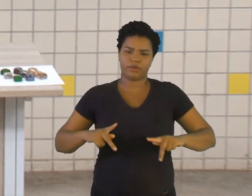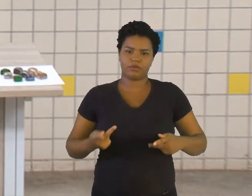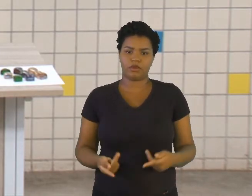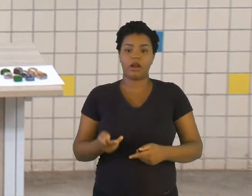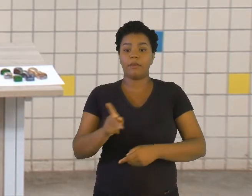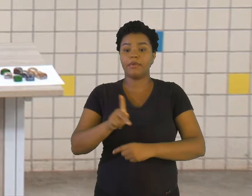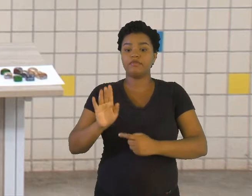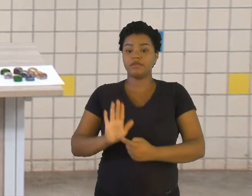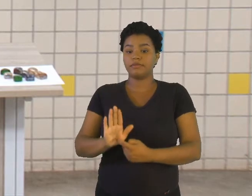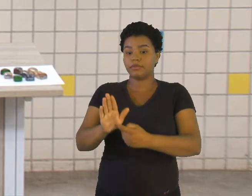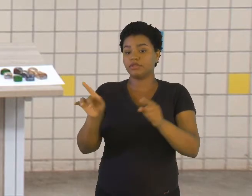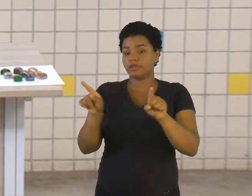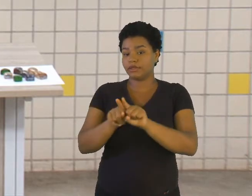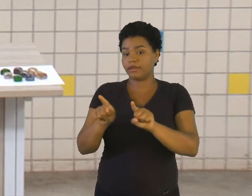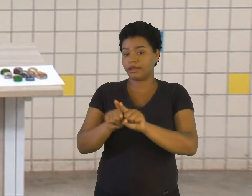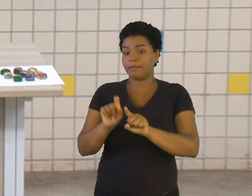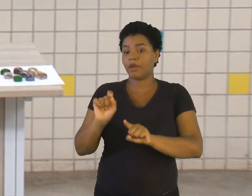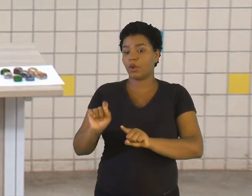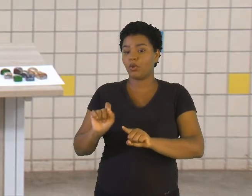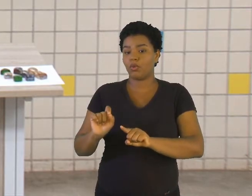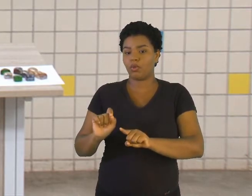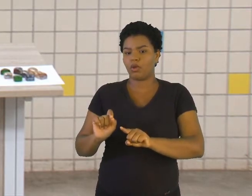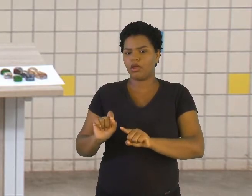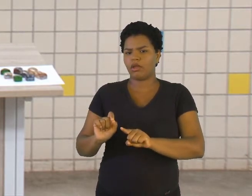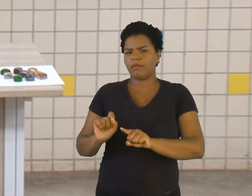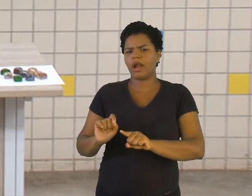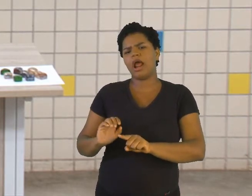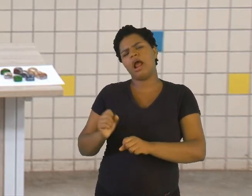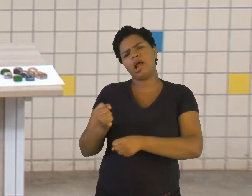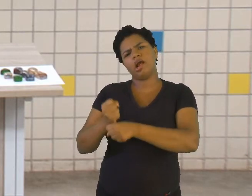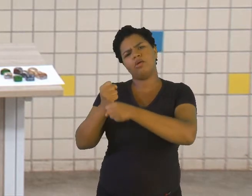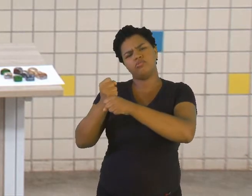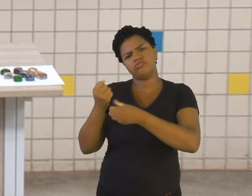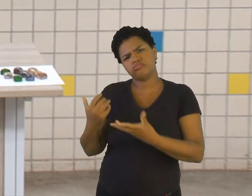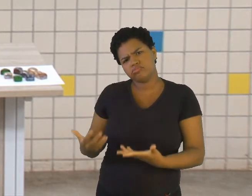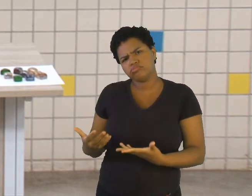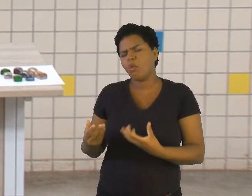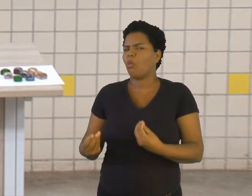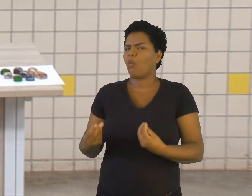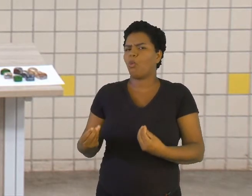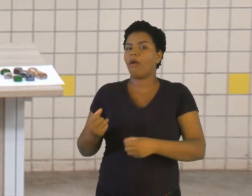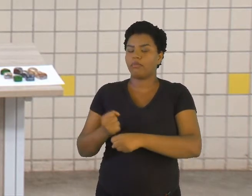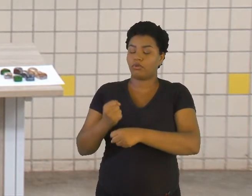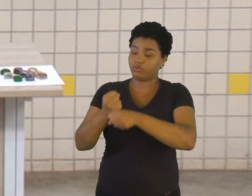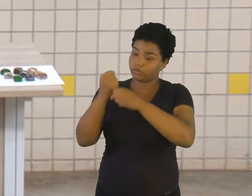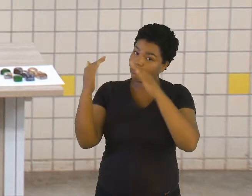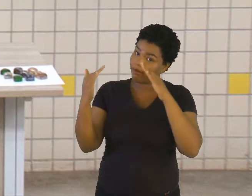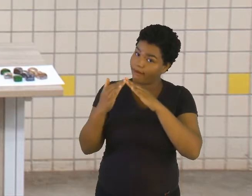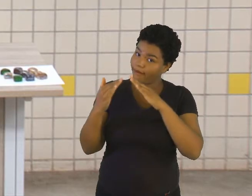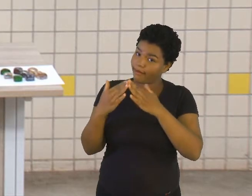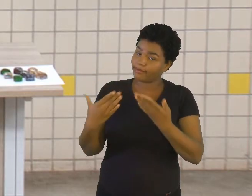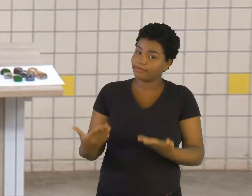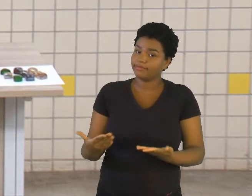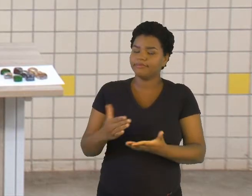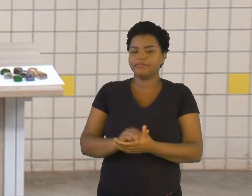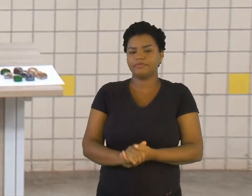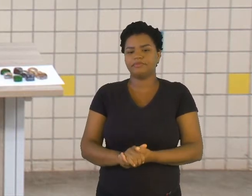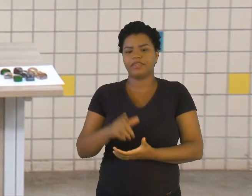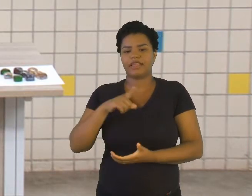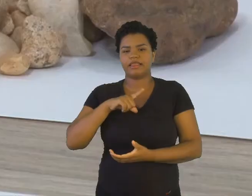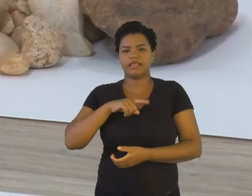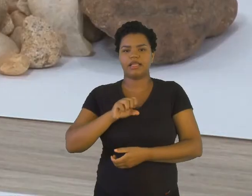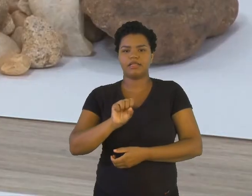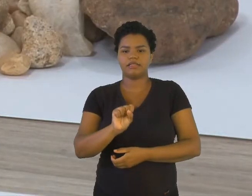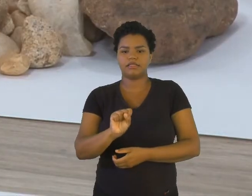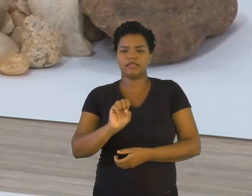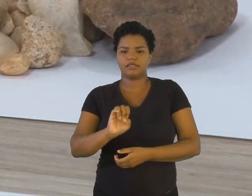trouxe na construção. Como assim, professora? Na construção de nossas casas. Temos aqui o seixo,